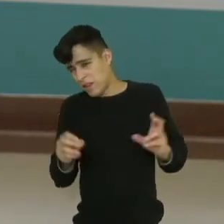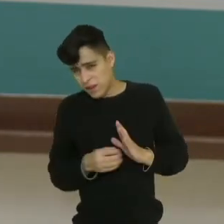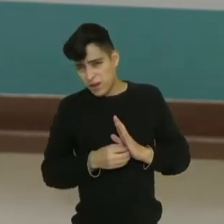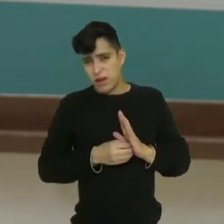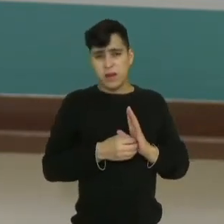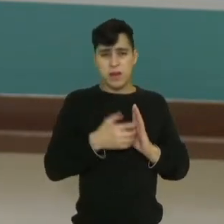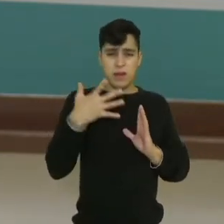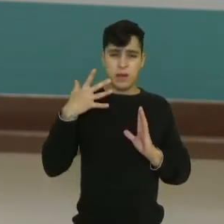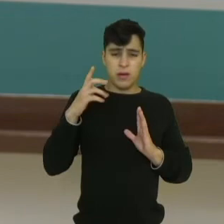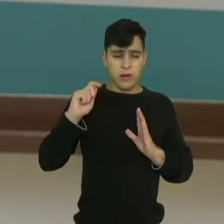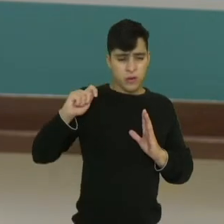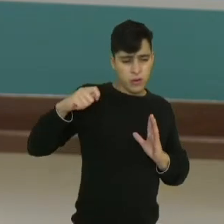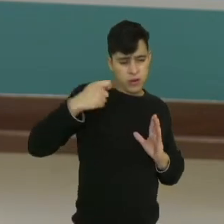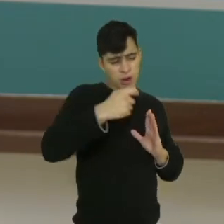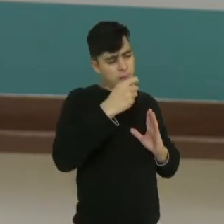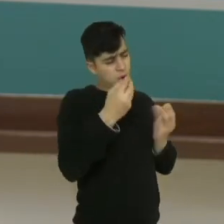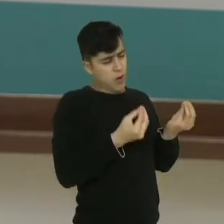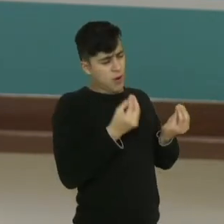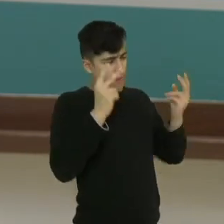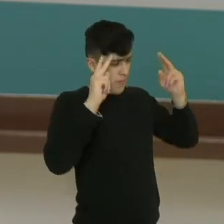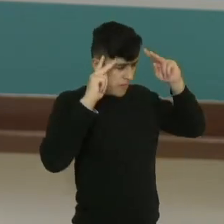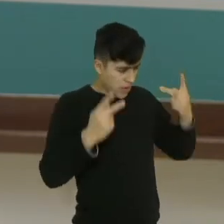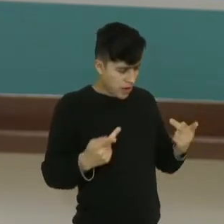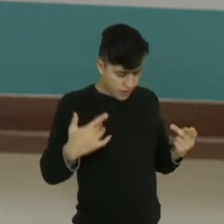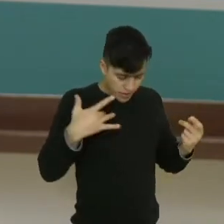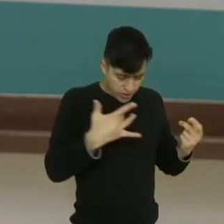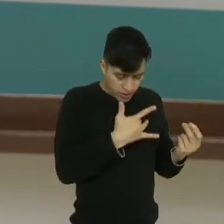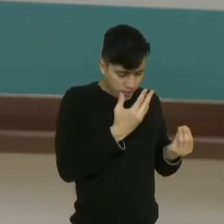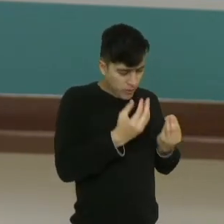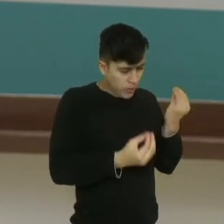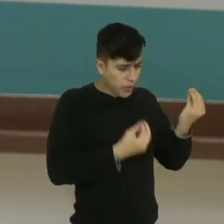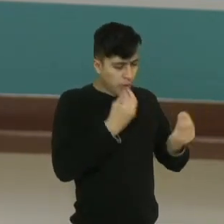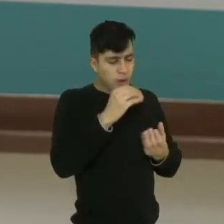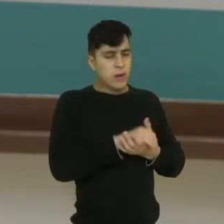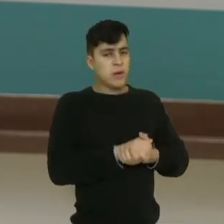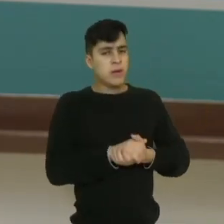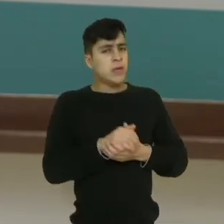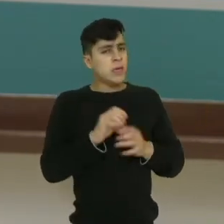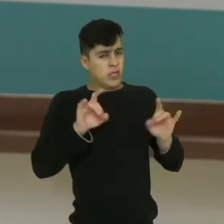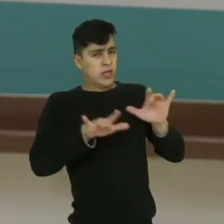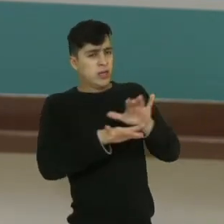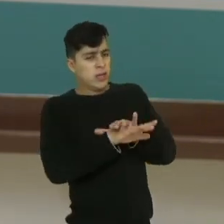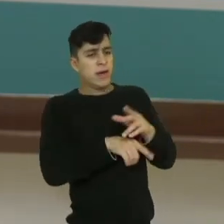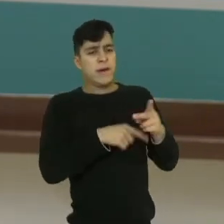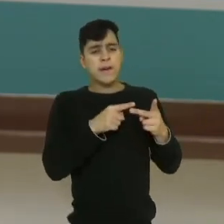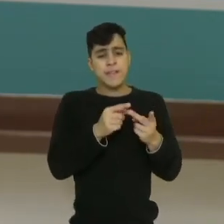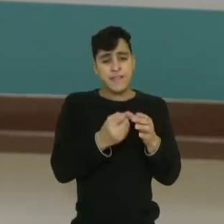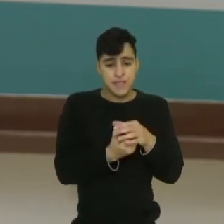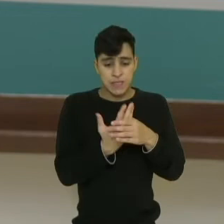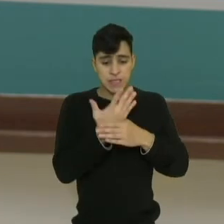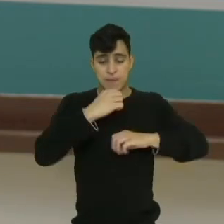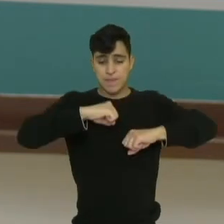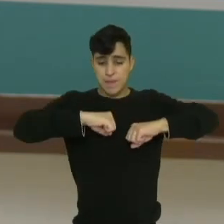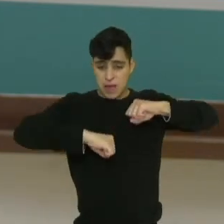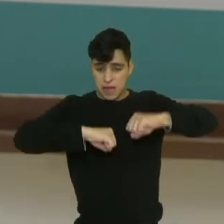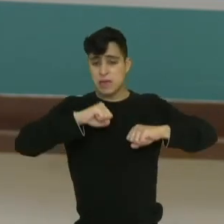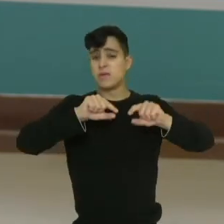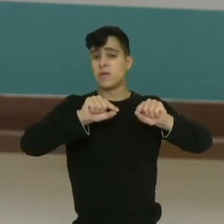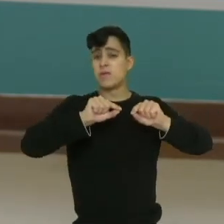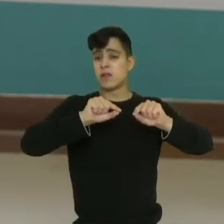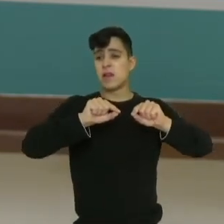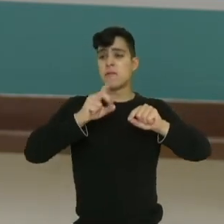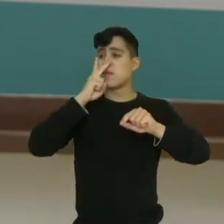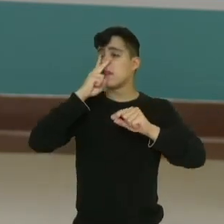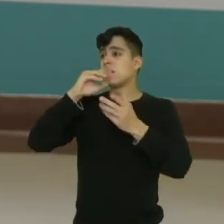principalmente a condição humana no que diz respeito à saúde. Além disso, a construção de máquinas também pode gerar